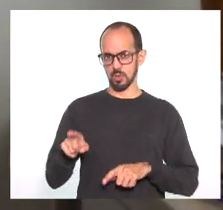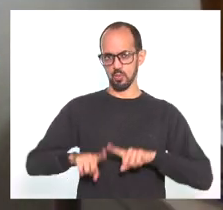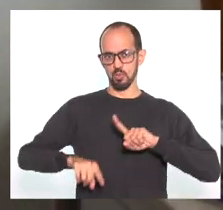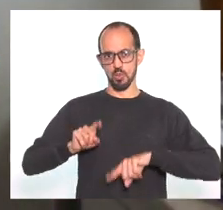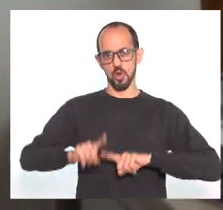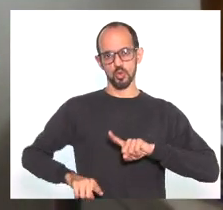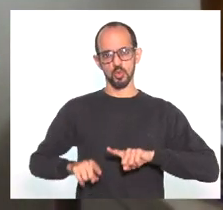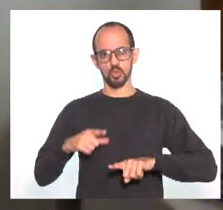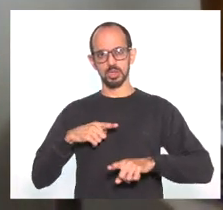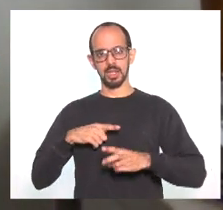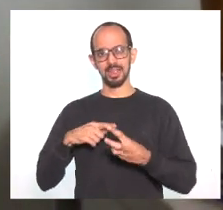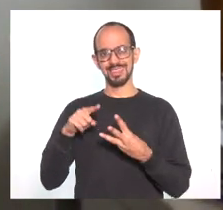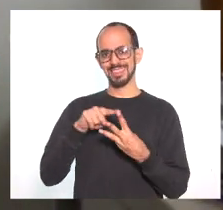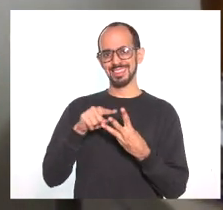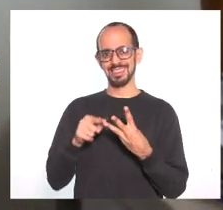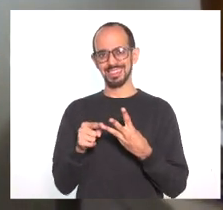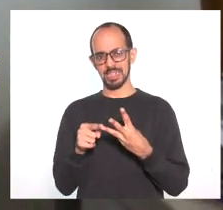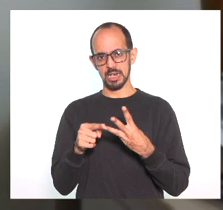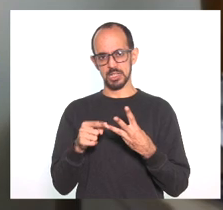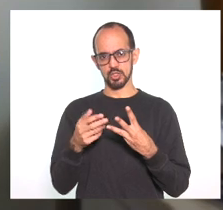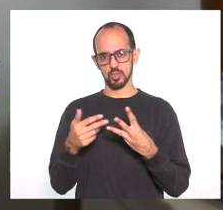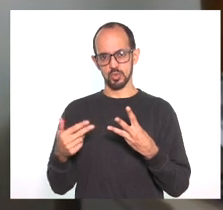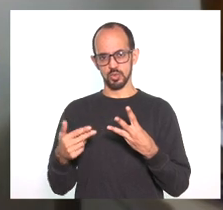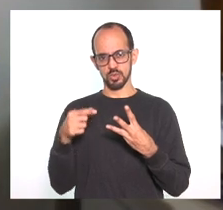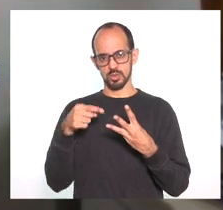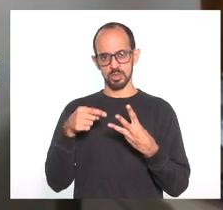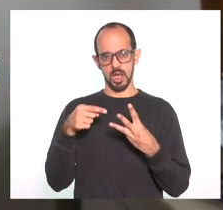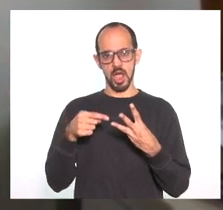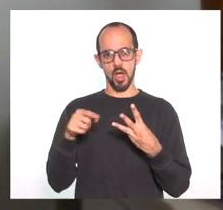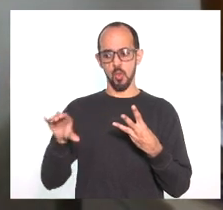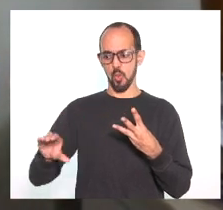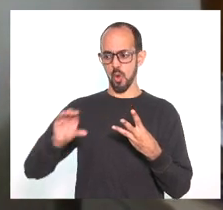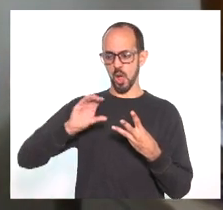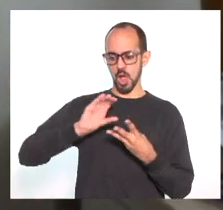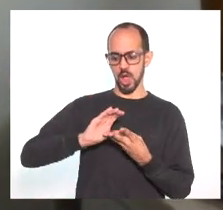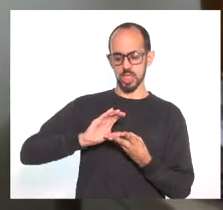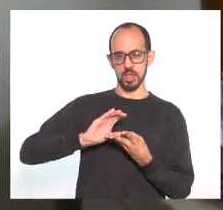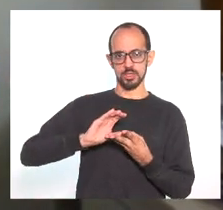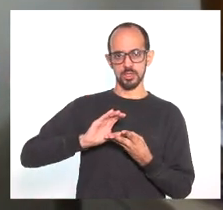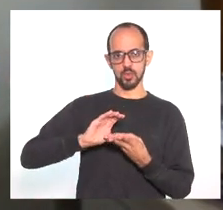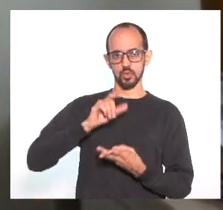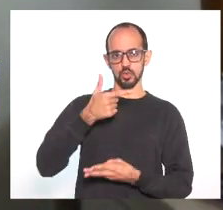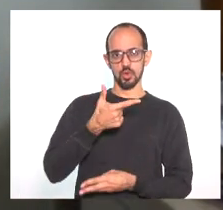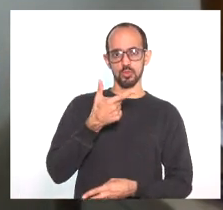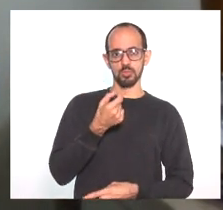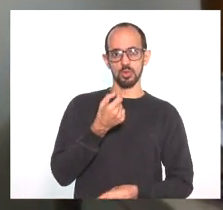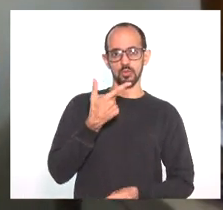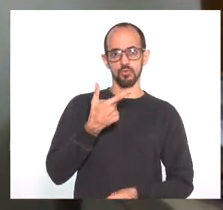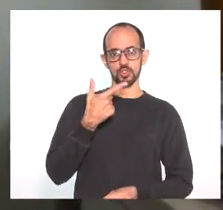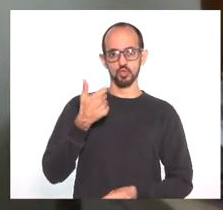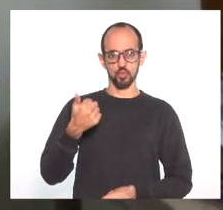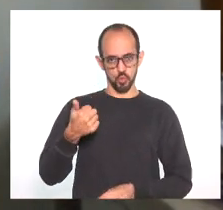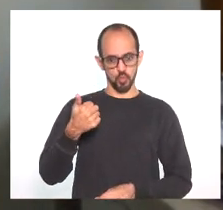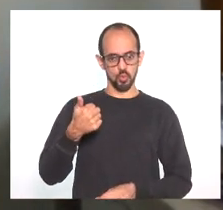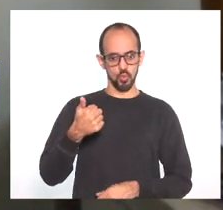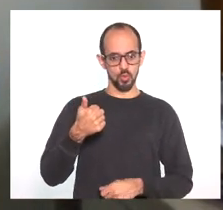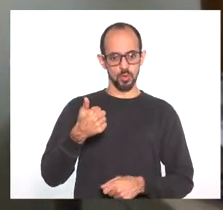a arrecadação em 2021, deveria ter sido